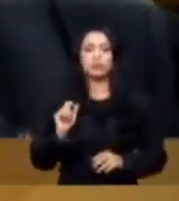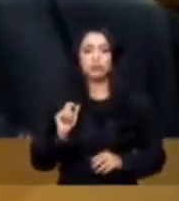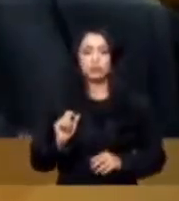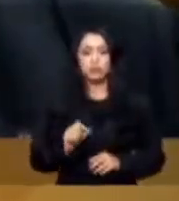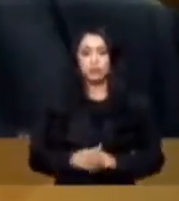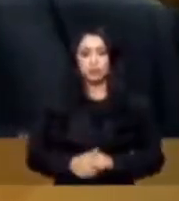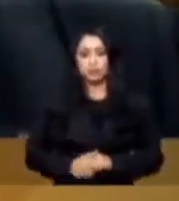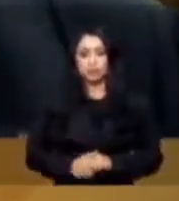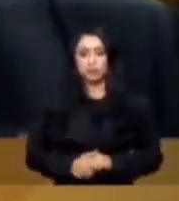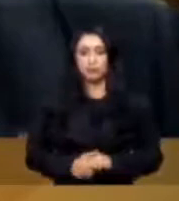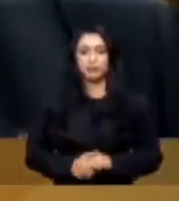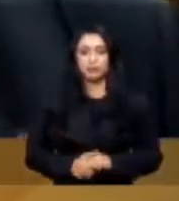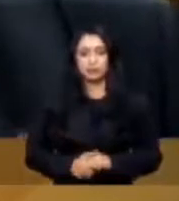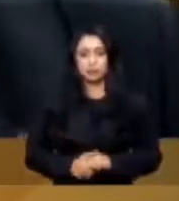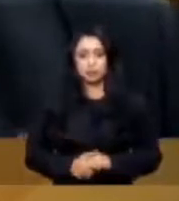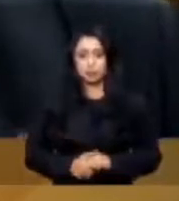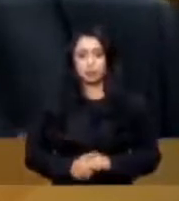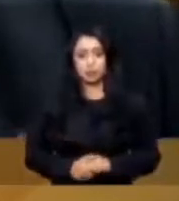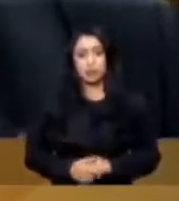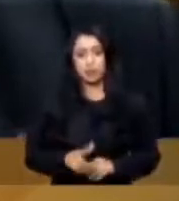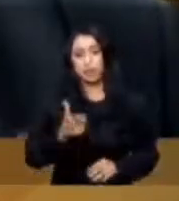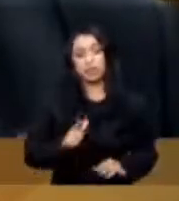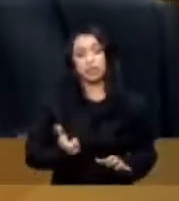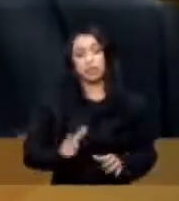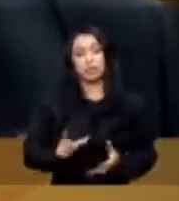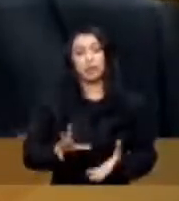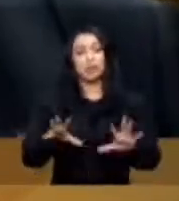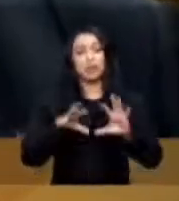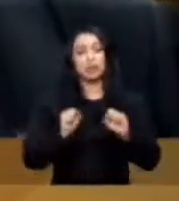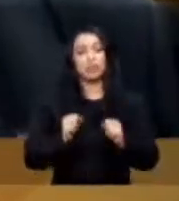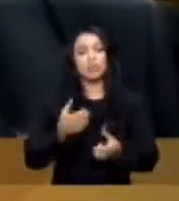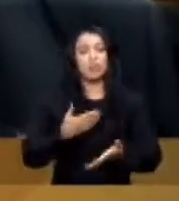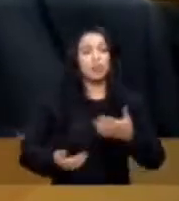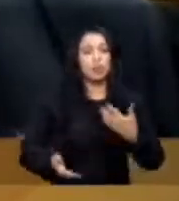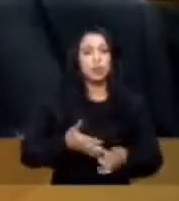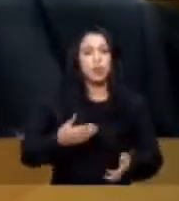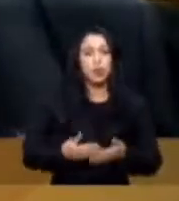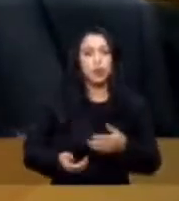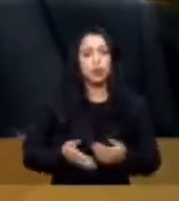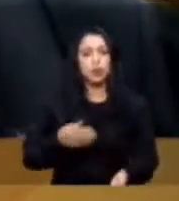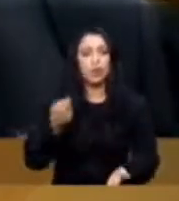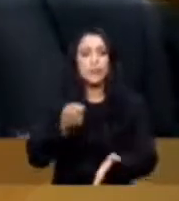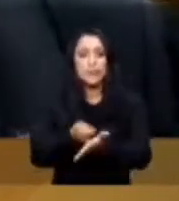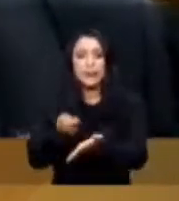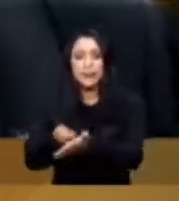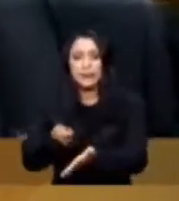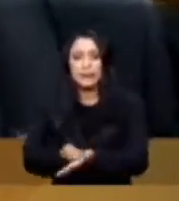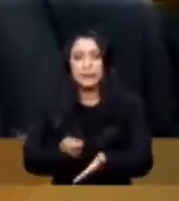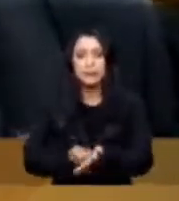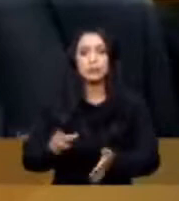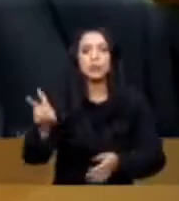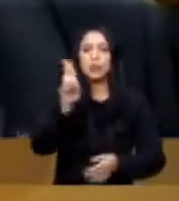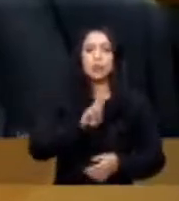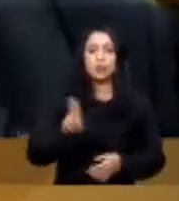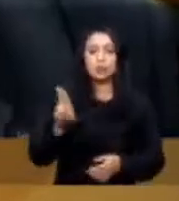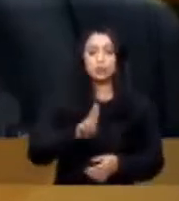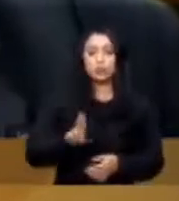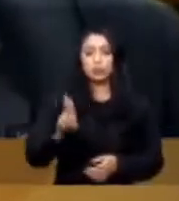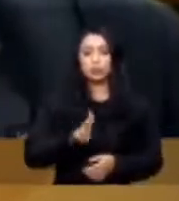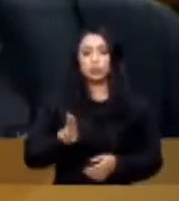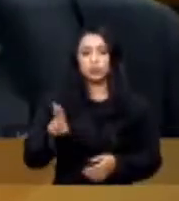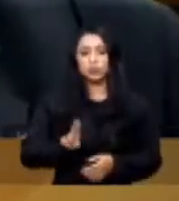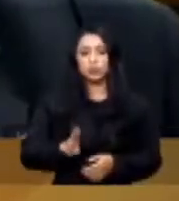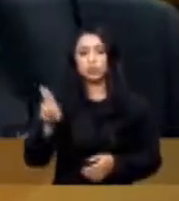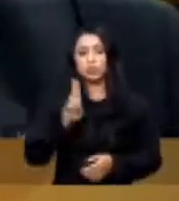em telecomunicações e não receber qualquer retribuição pela utilização deste